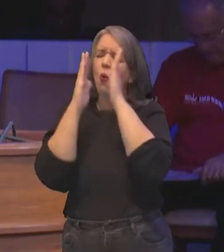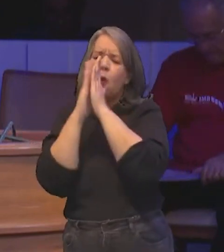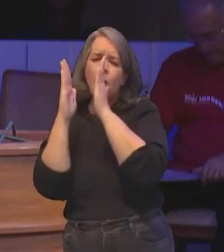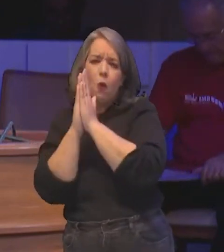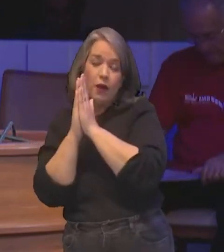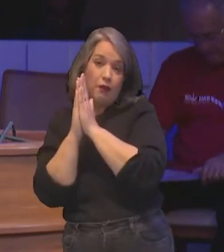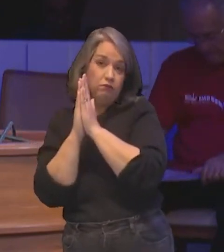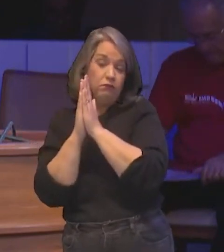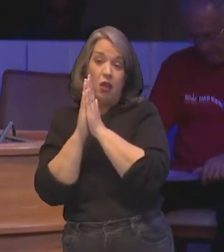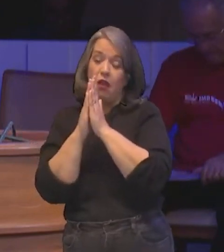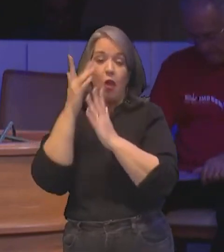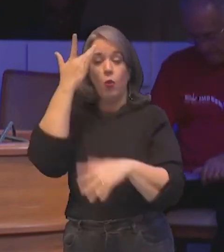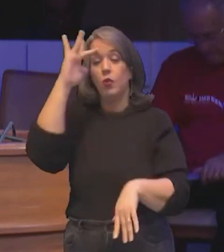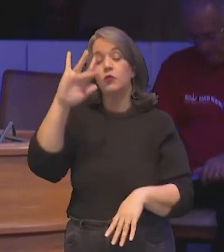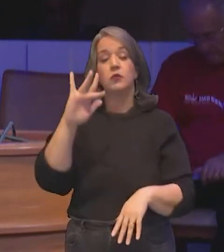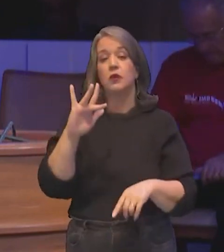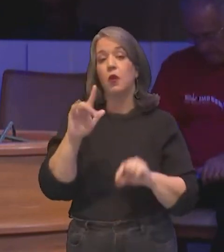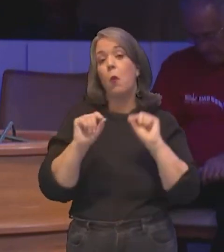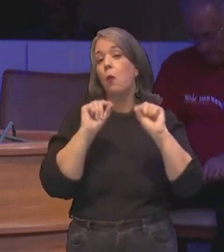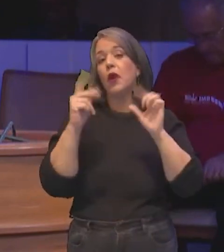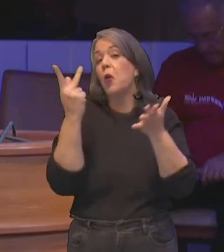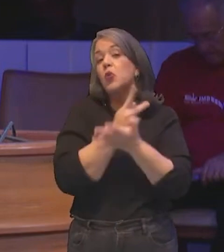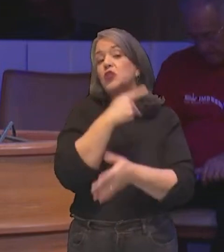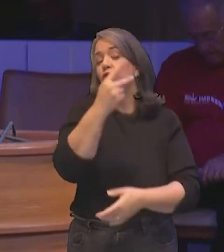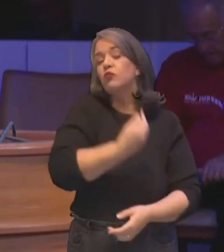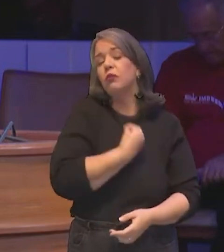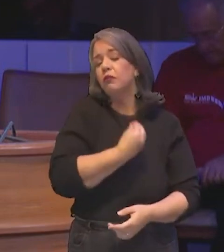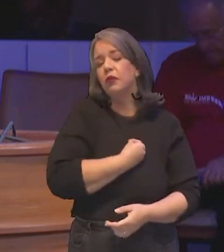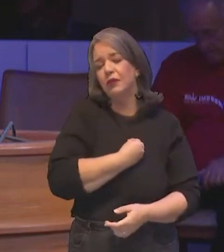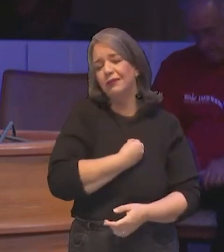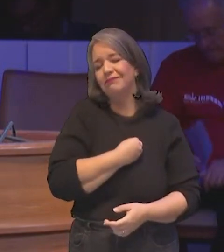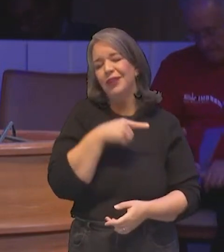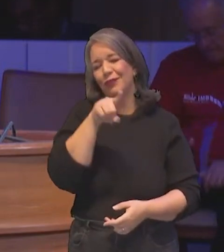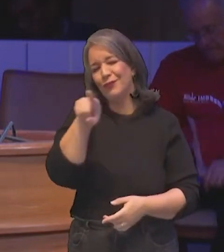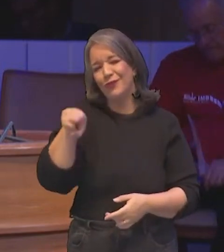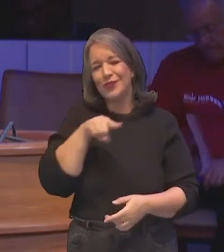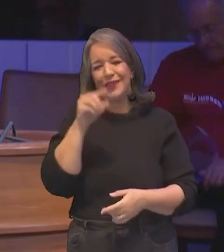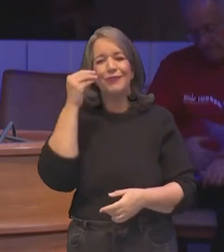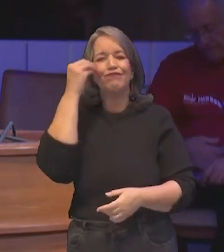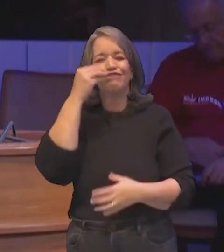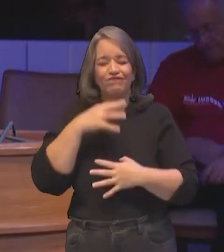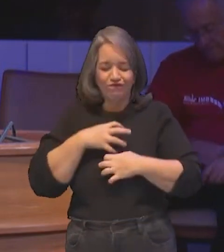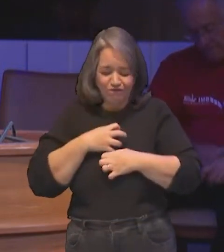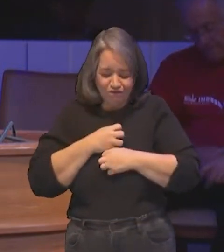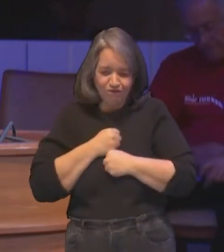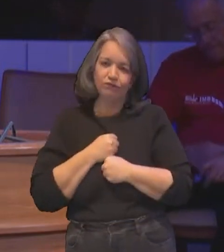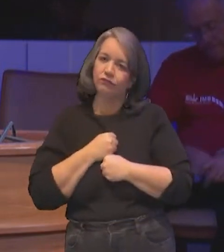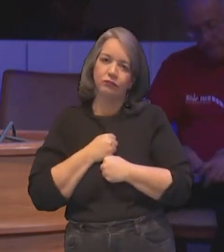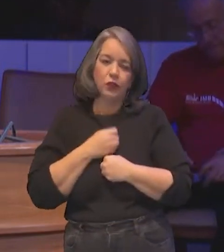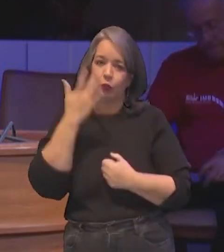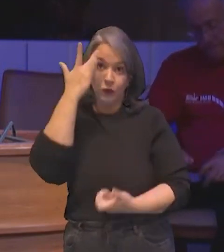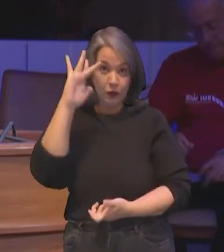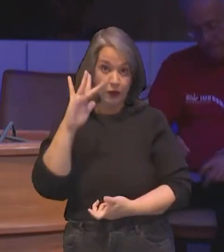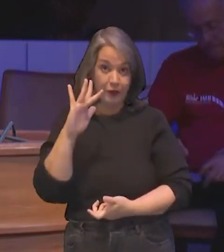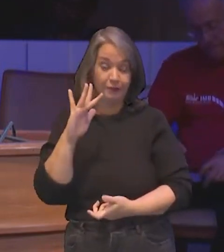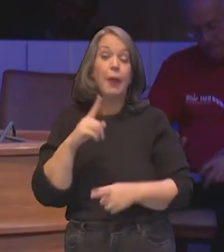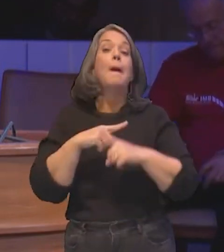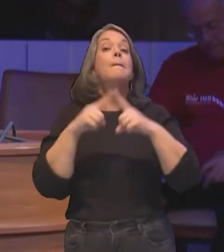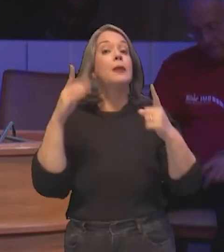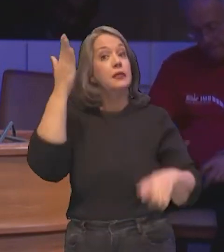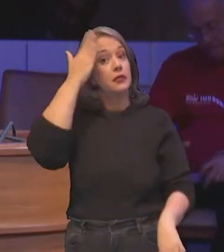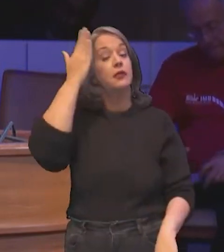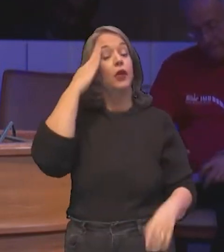te faz chorar? Eu sei de uma coisa: todos nós enfrentamos